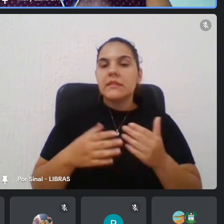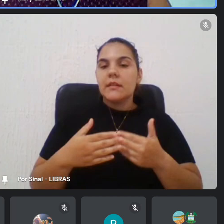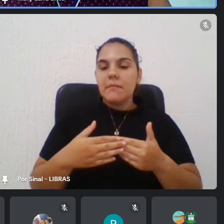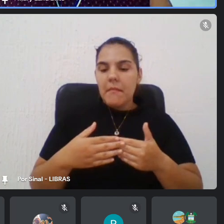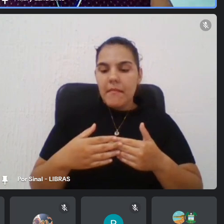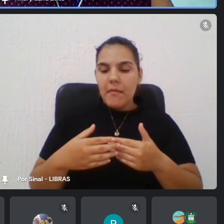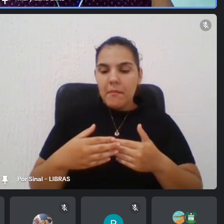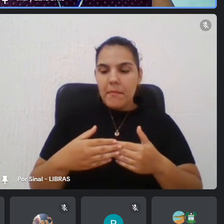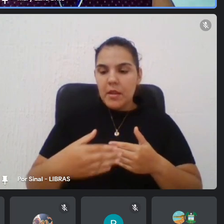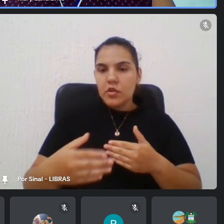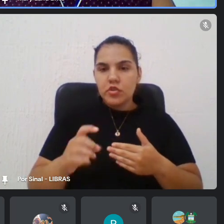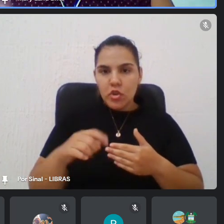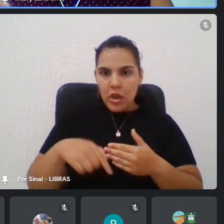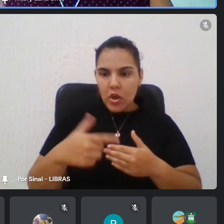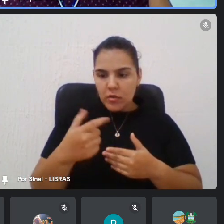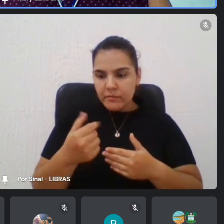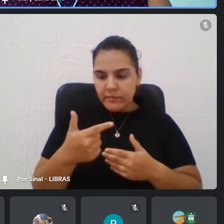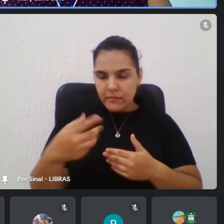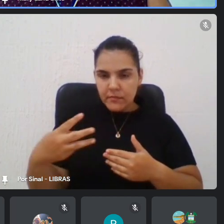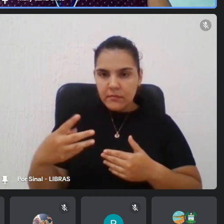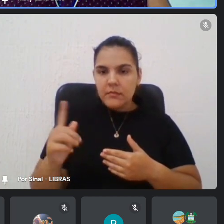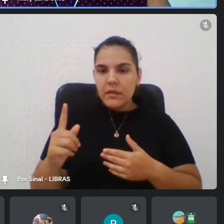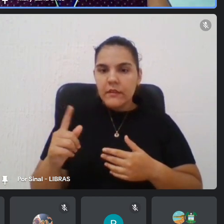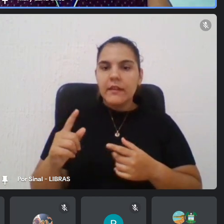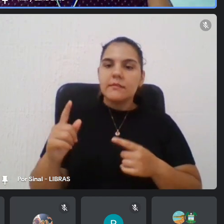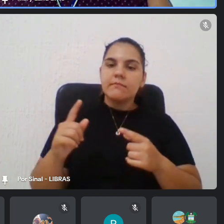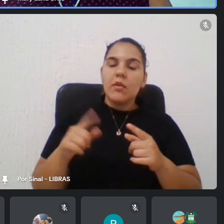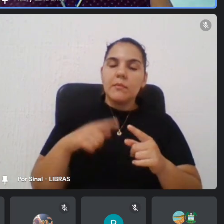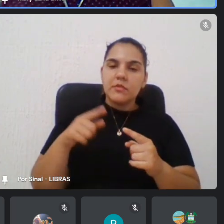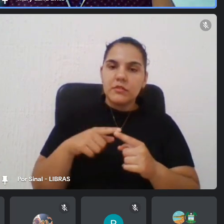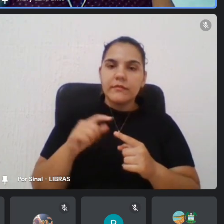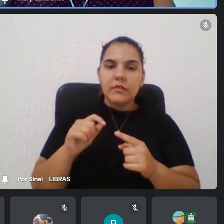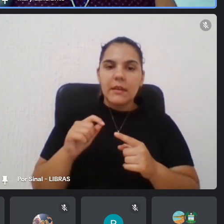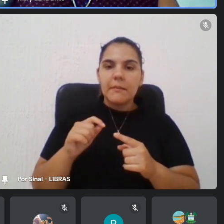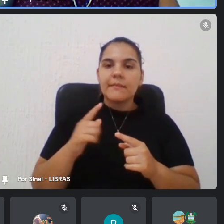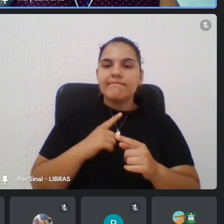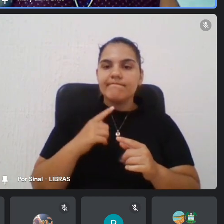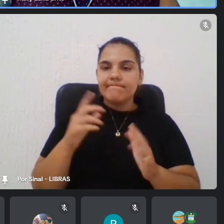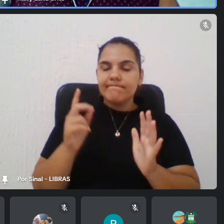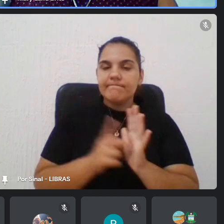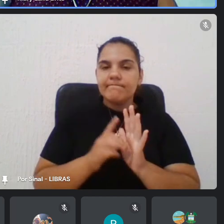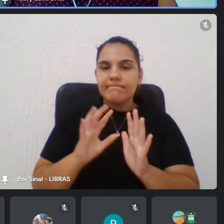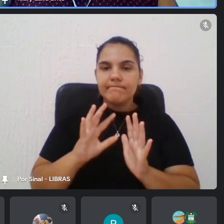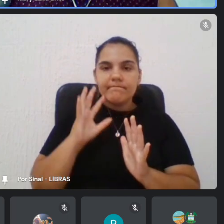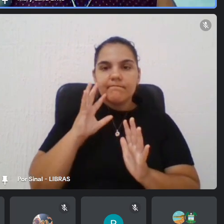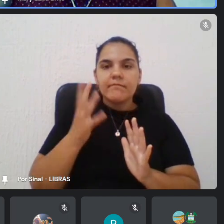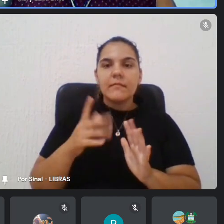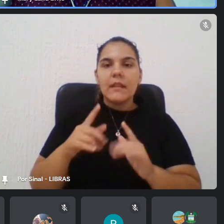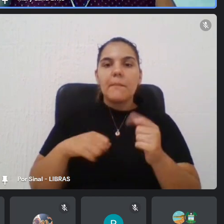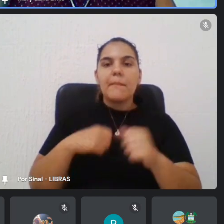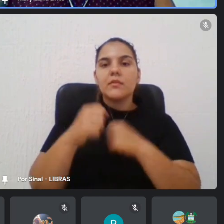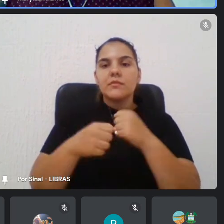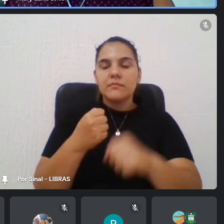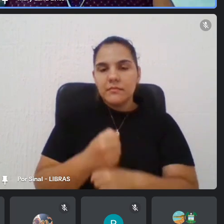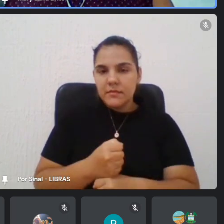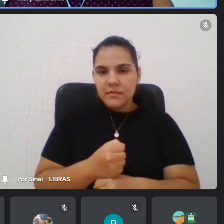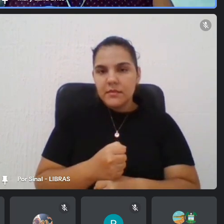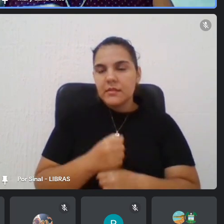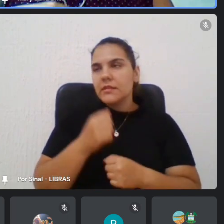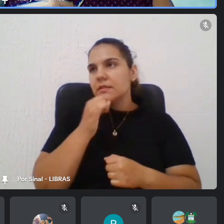esse ano e a execução vai ser o ano que vem. então vários desses projetos que vocês colocaram aqui de eventos,